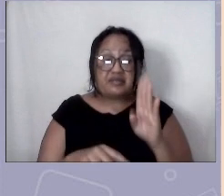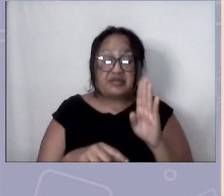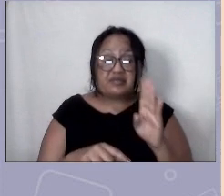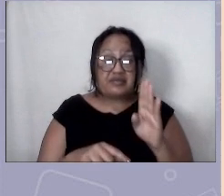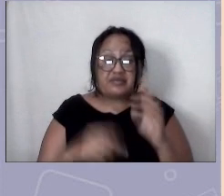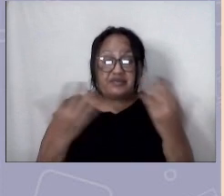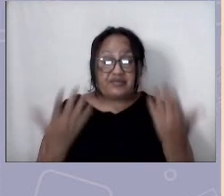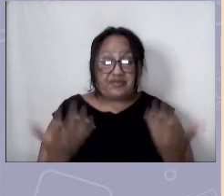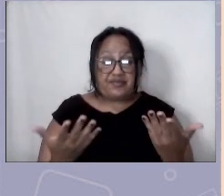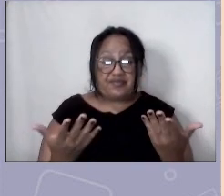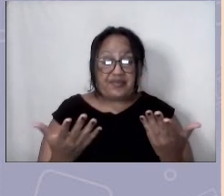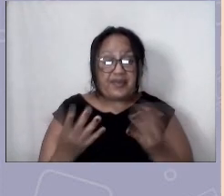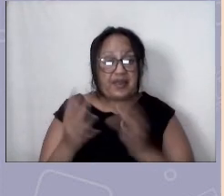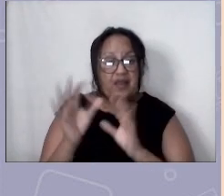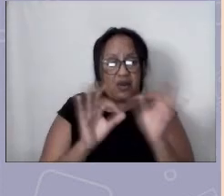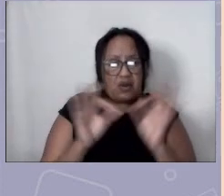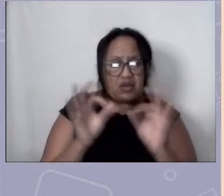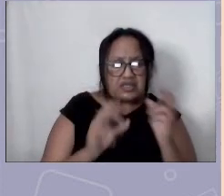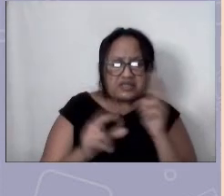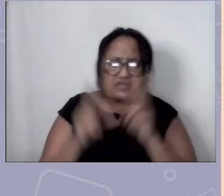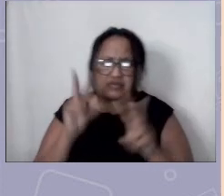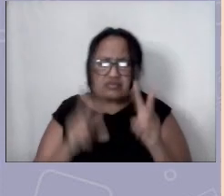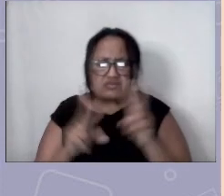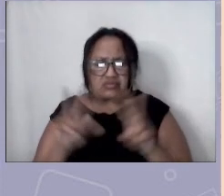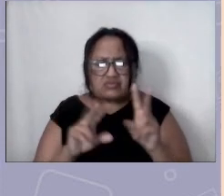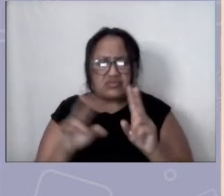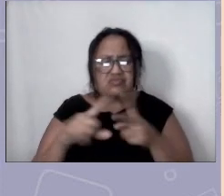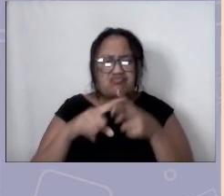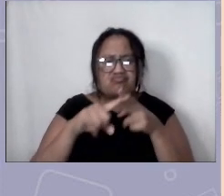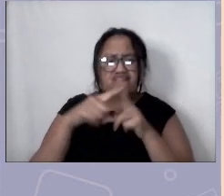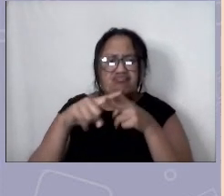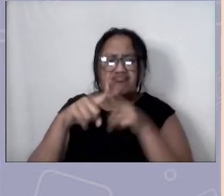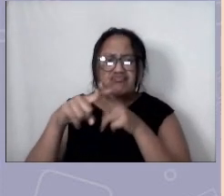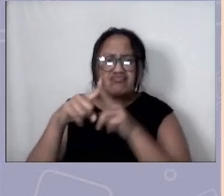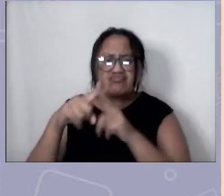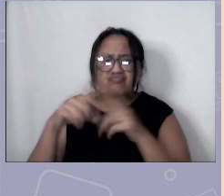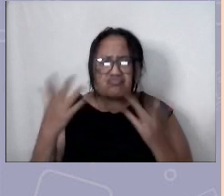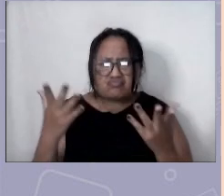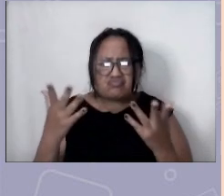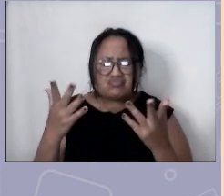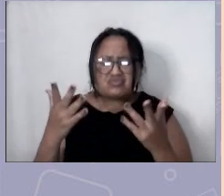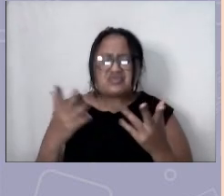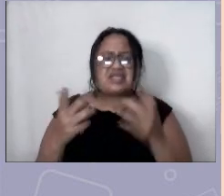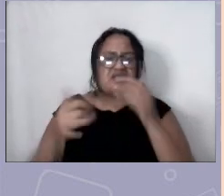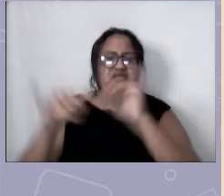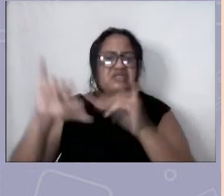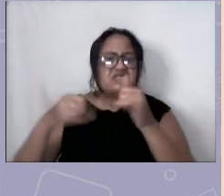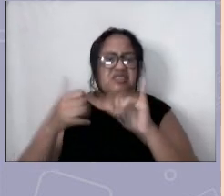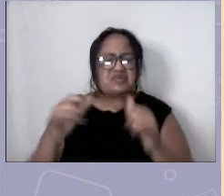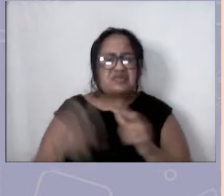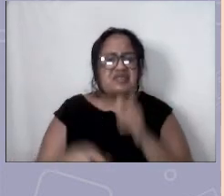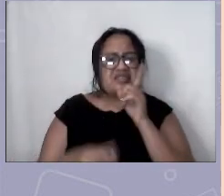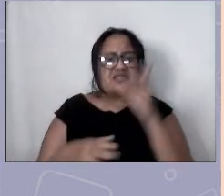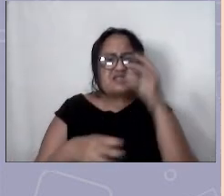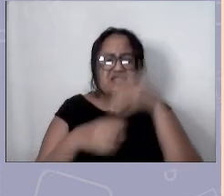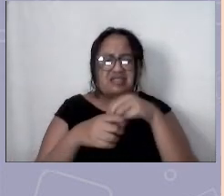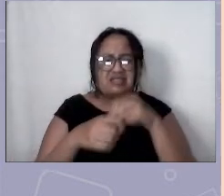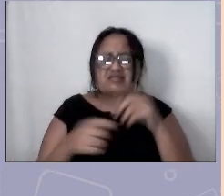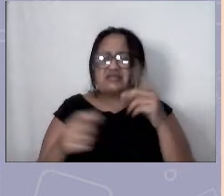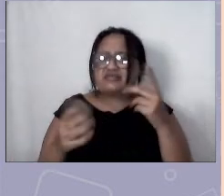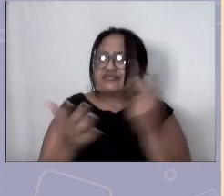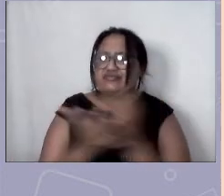manutenção das condições físico-químicas do solo e da água totalmente falso pelo contrário tá ele vai acabar alterando além de que